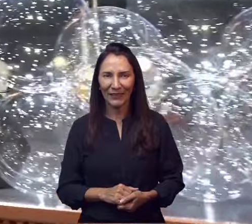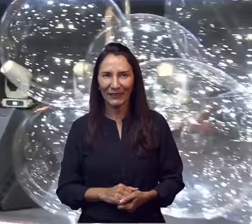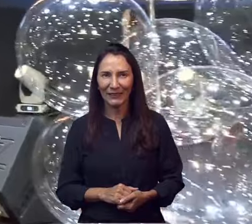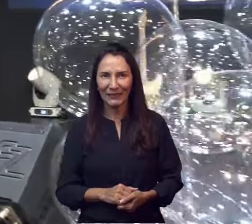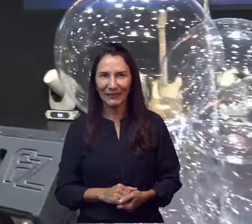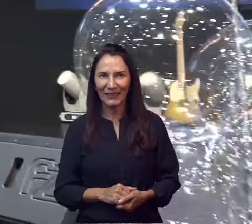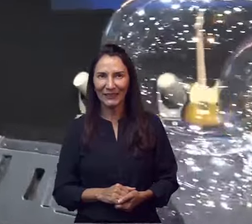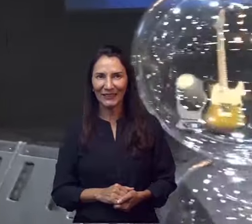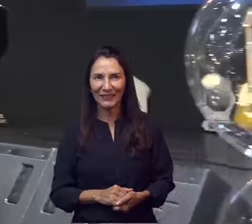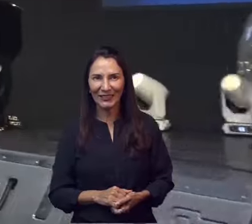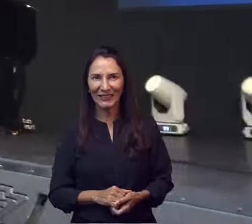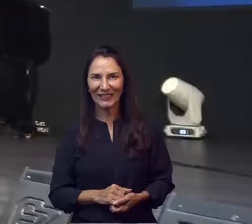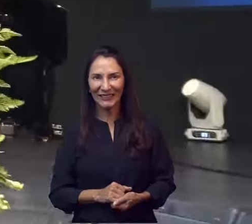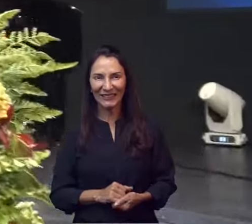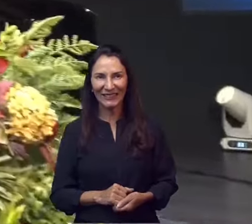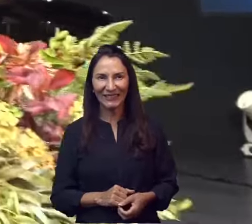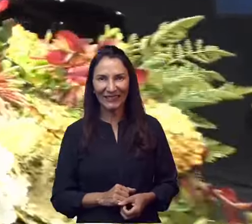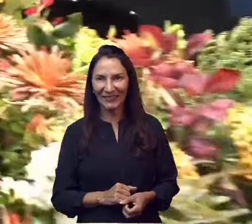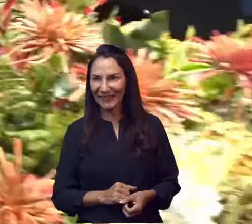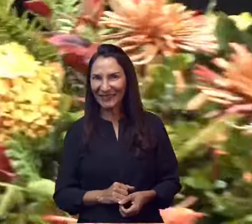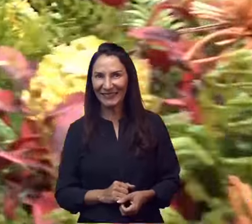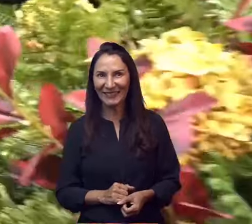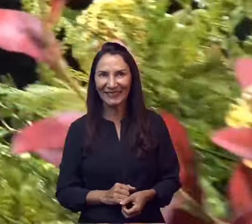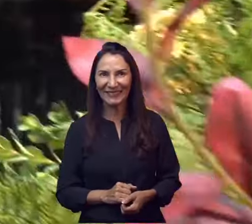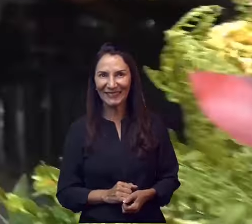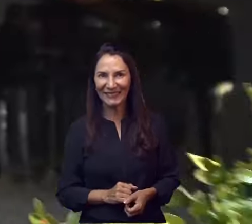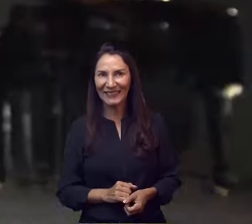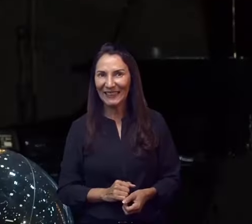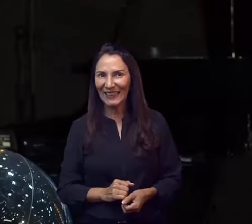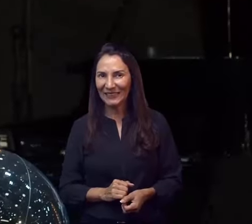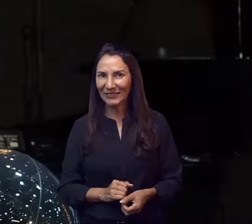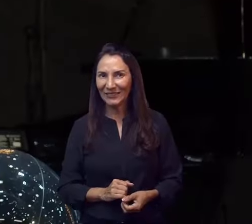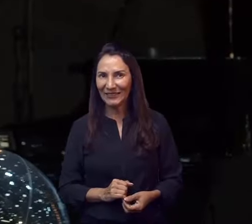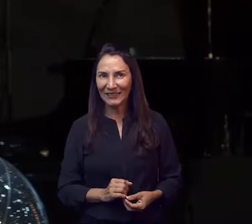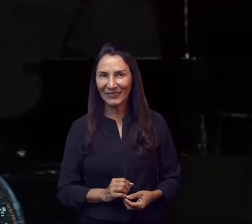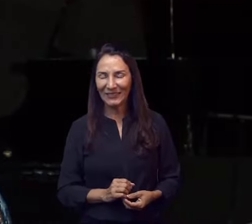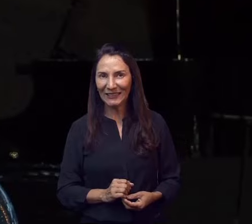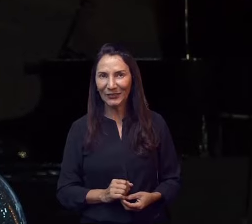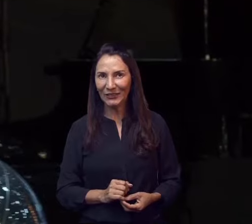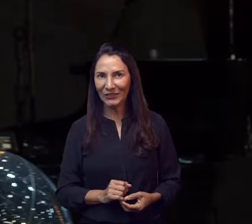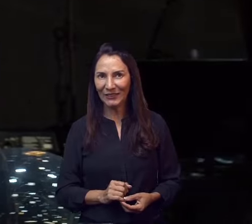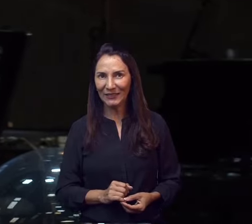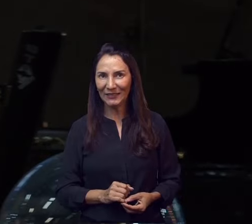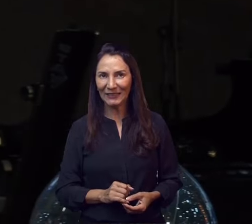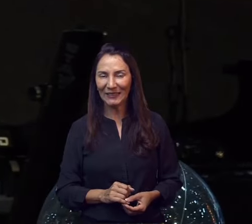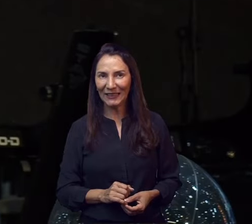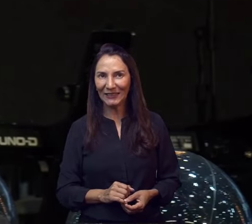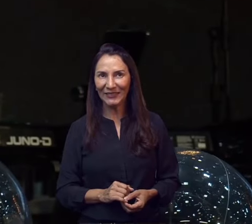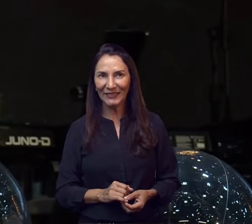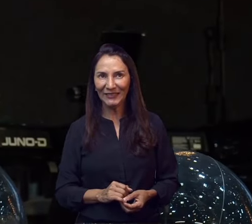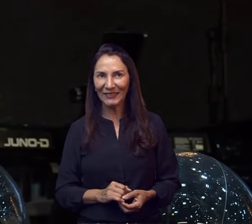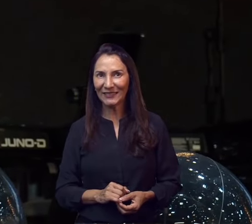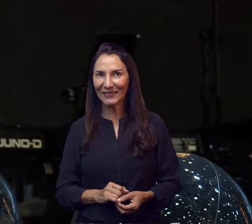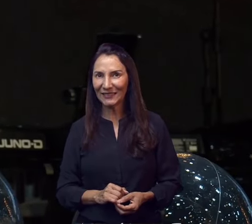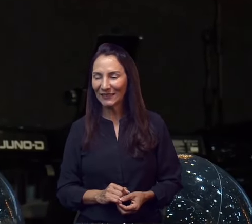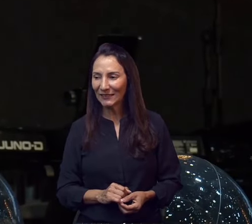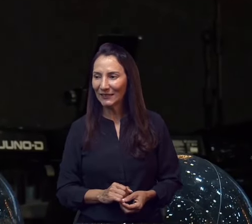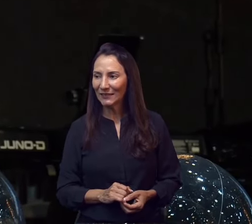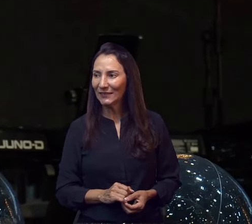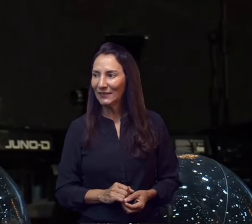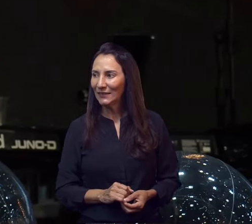você me queimou né Aleluia pastor Sérgio Paulo lá de